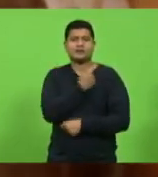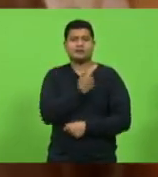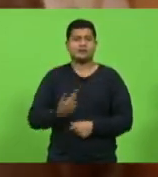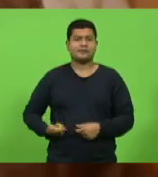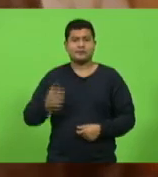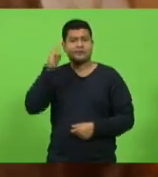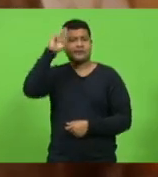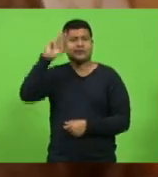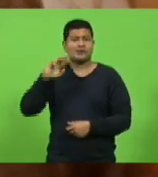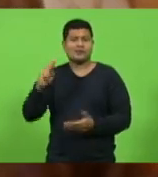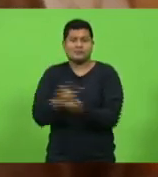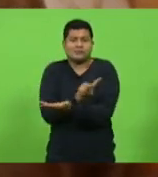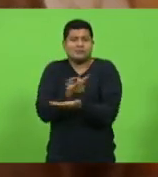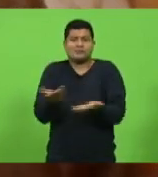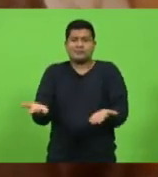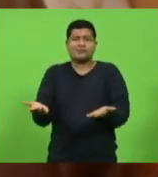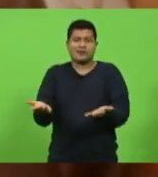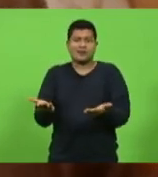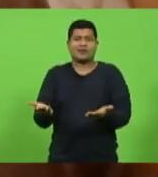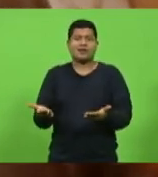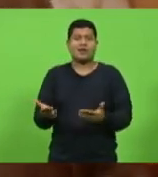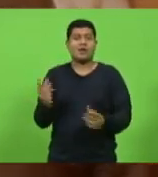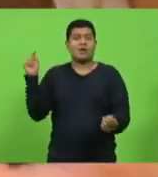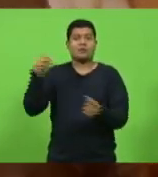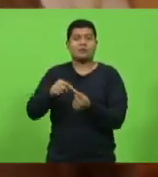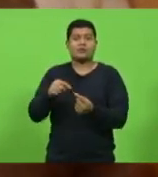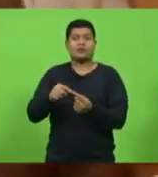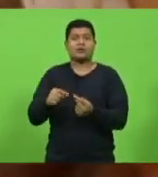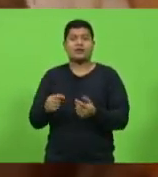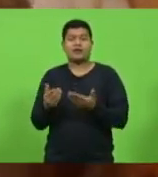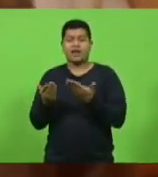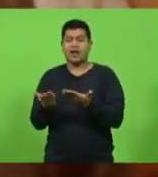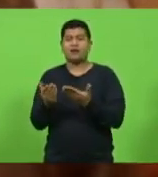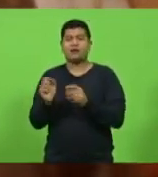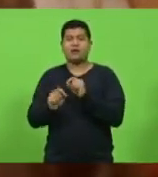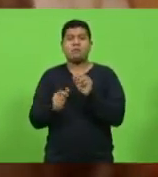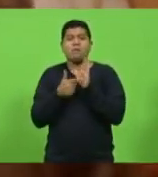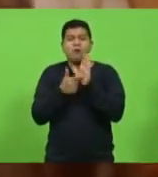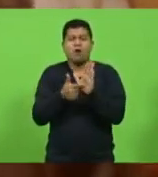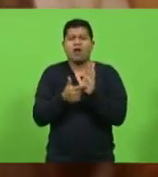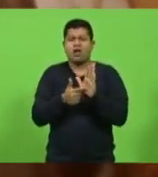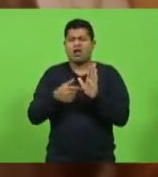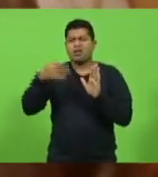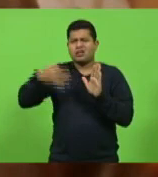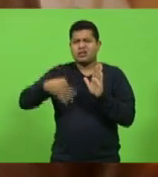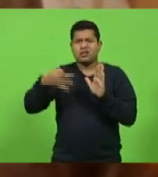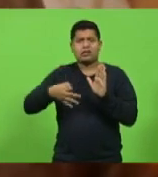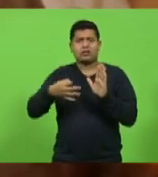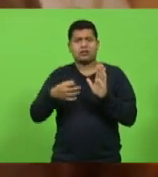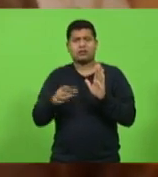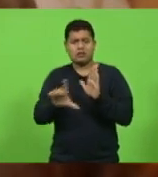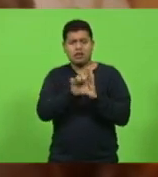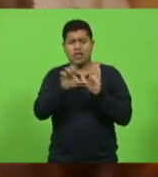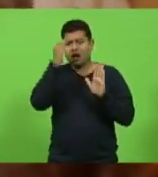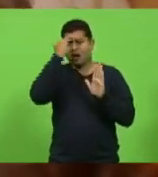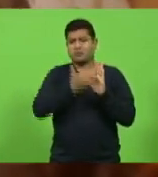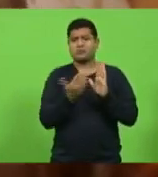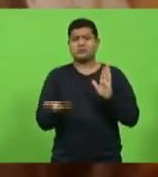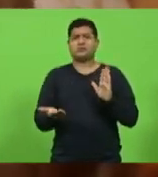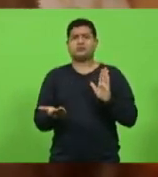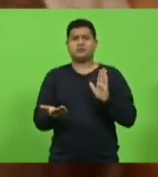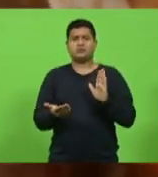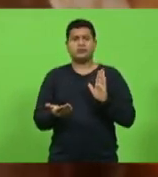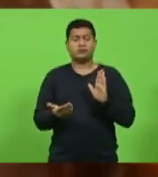Uma manobra que tinha por objetivo criar uma roupagem de legalidade. Só que o tamanho